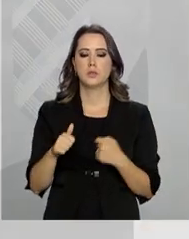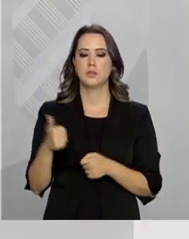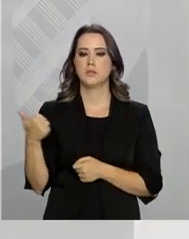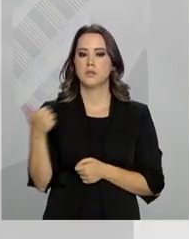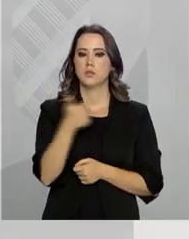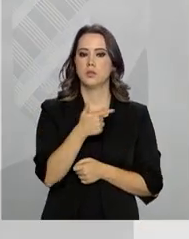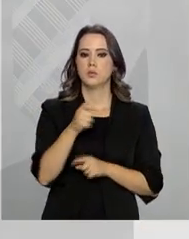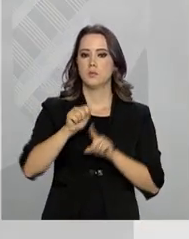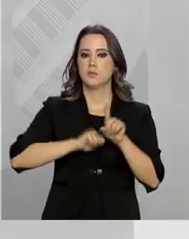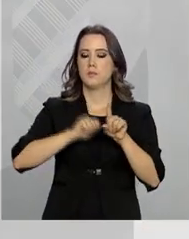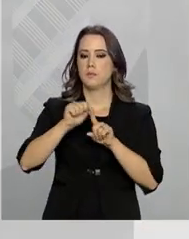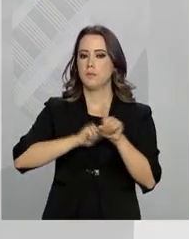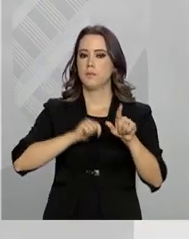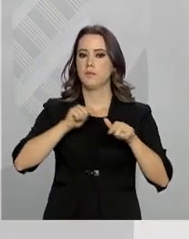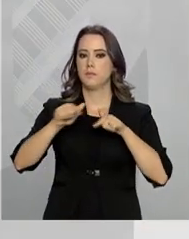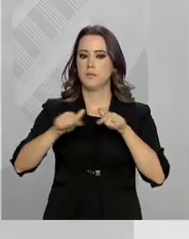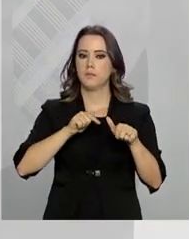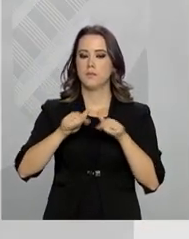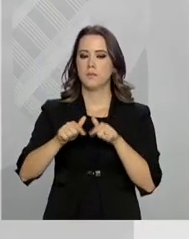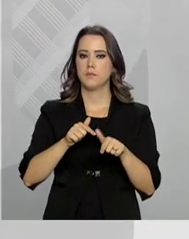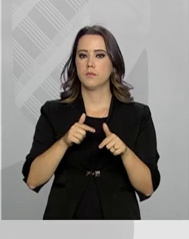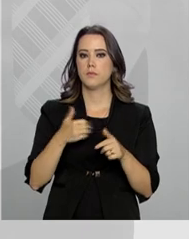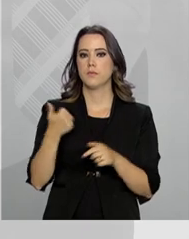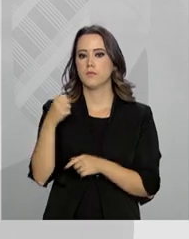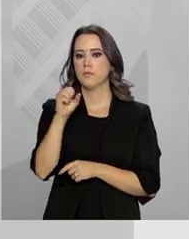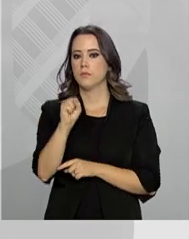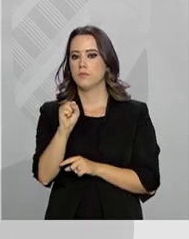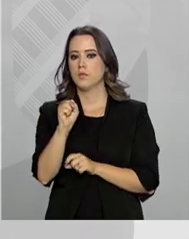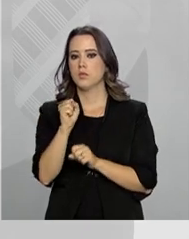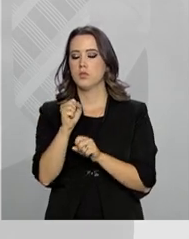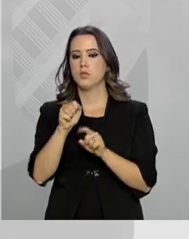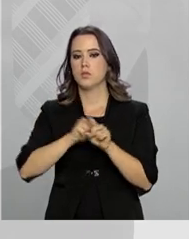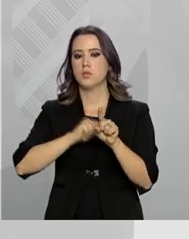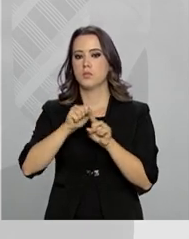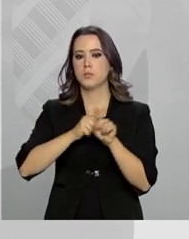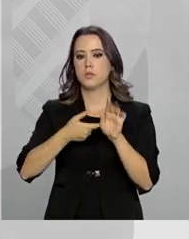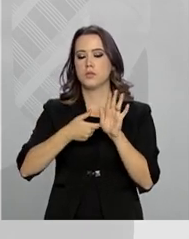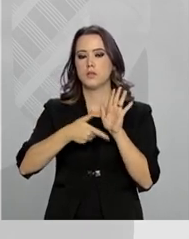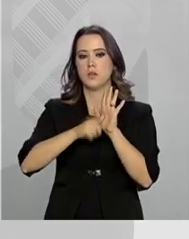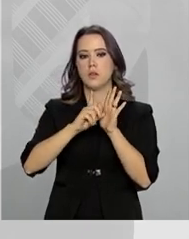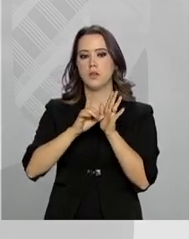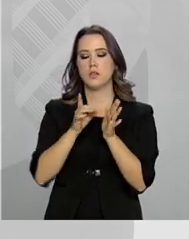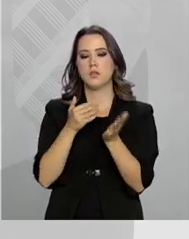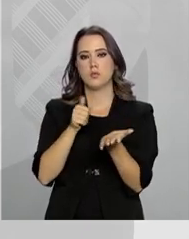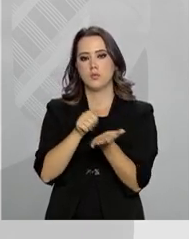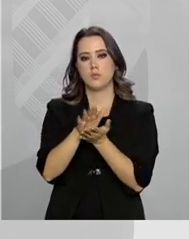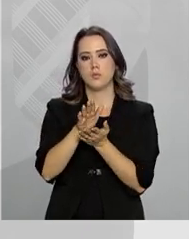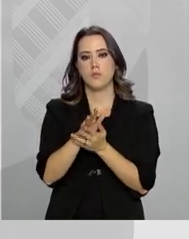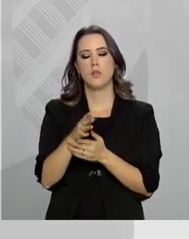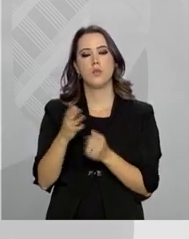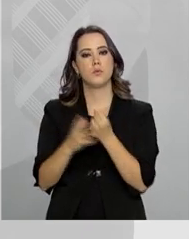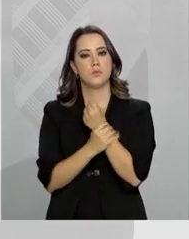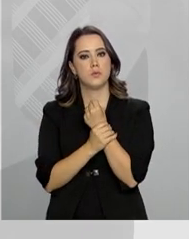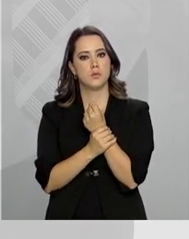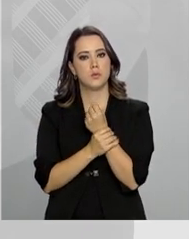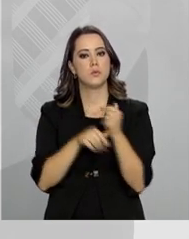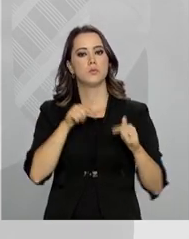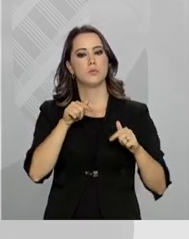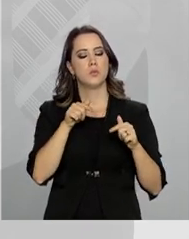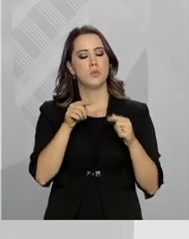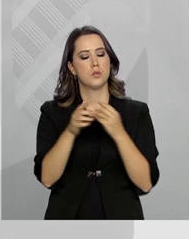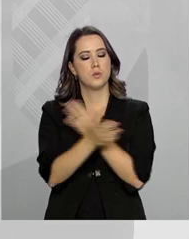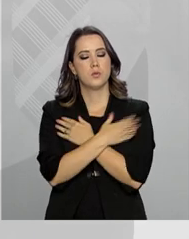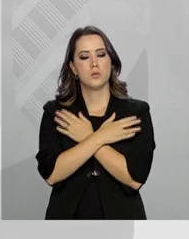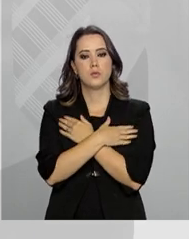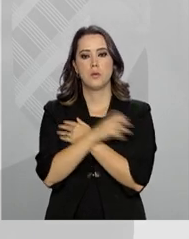trabalhado pelo menos 12 meses nos 18 meses anteriores à dispensa o seguro desemprego é pago em